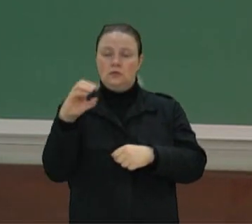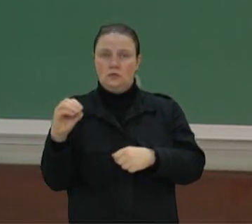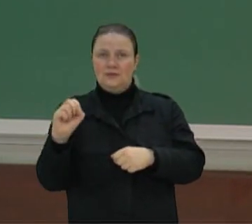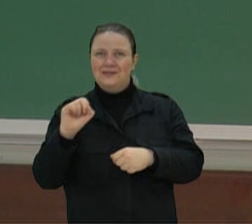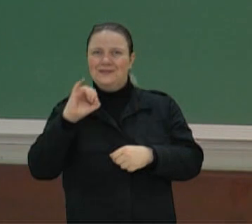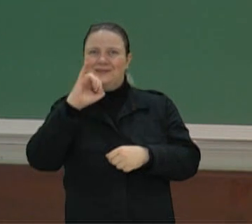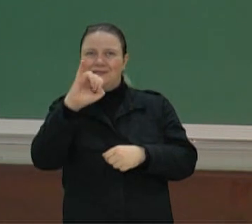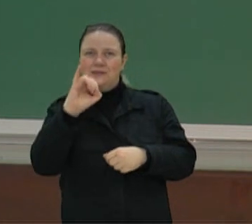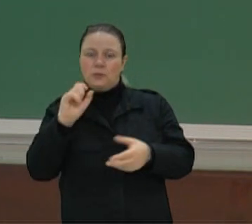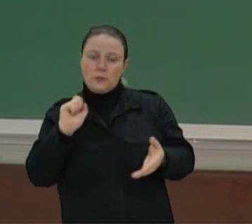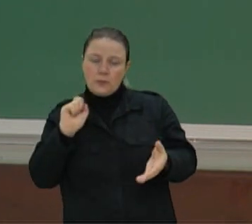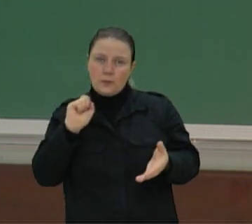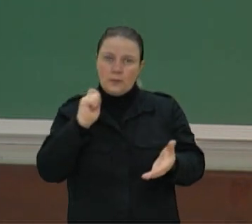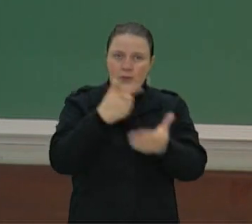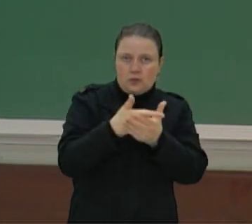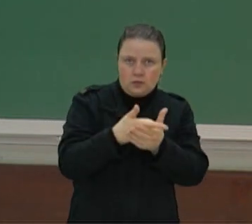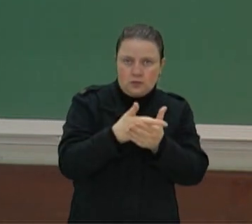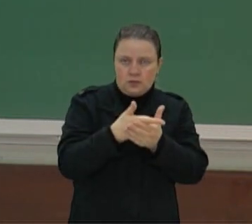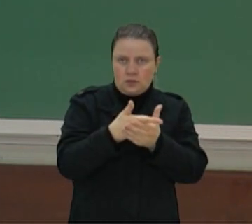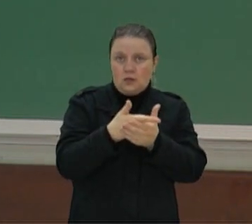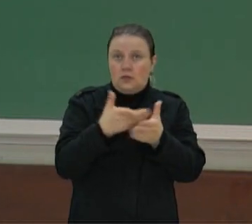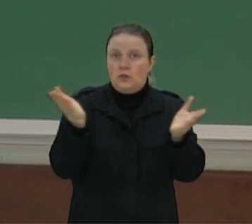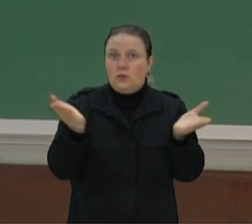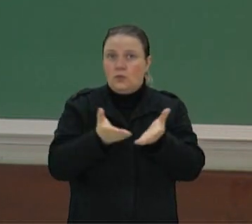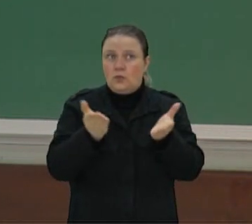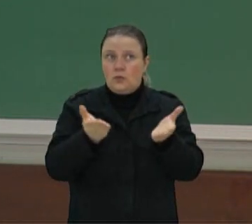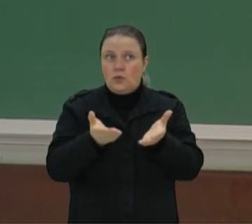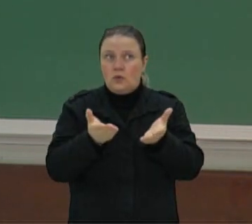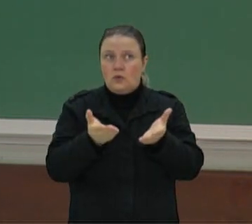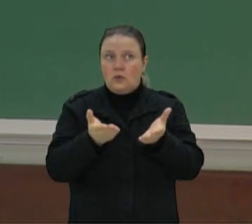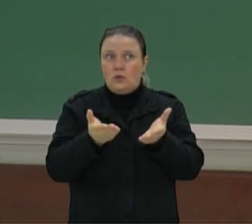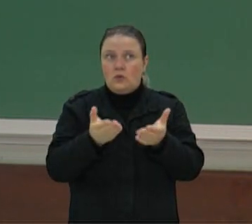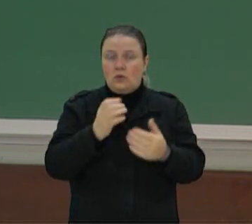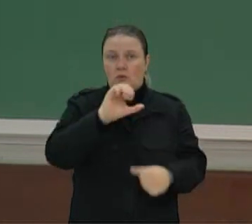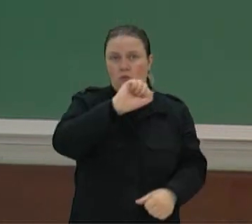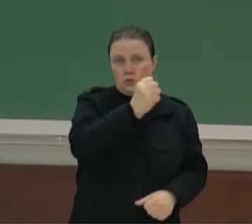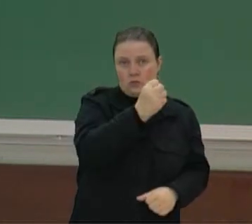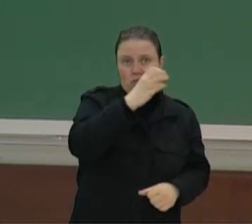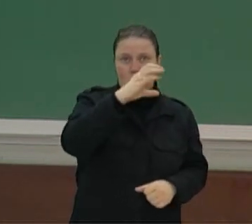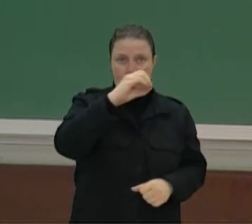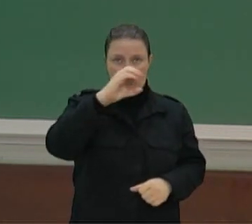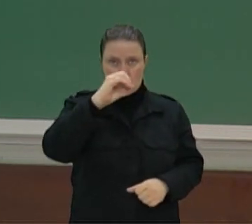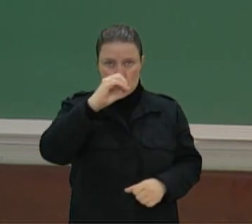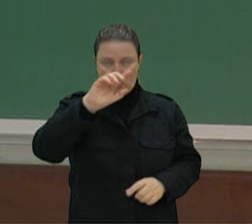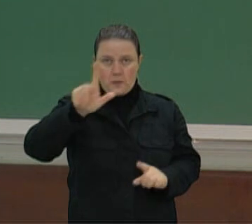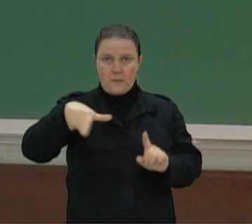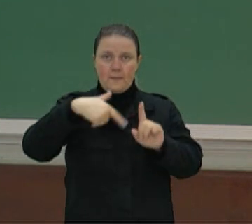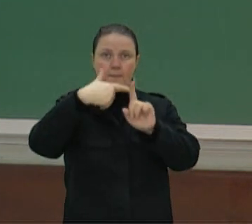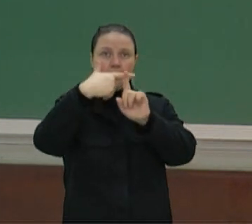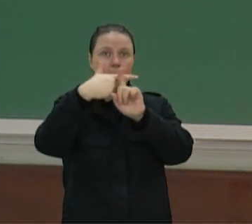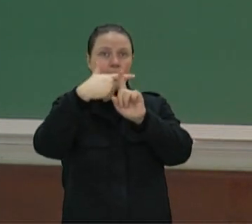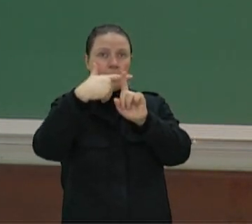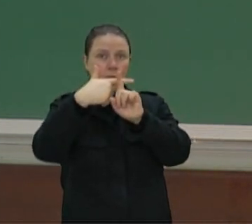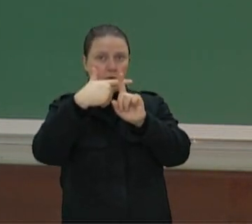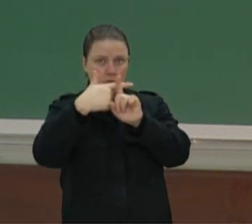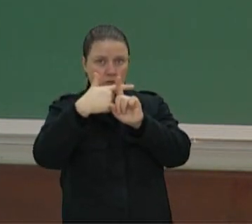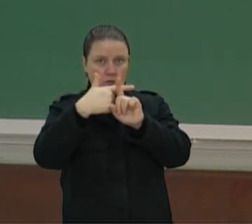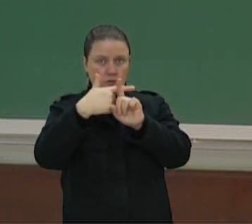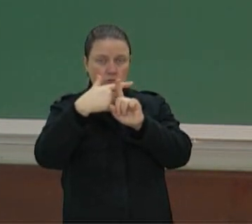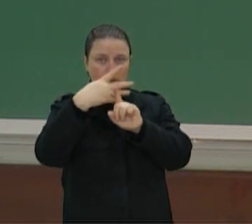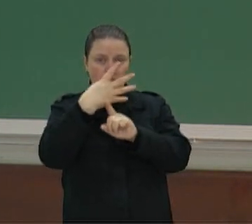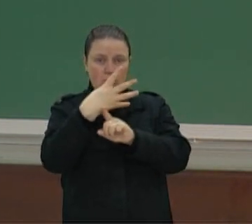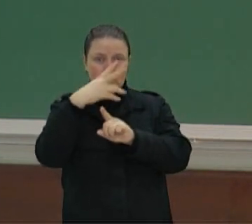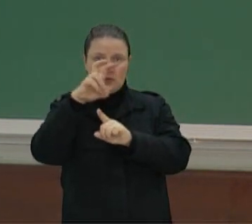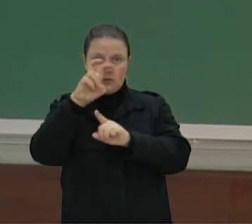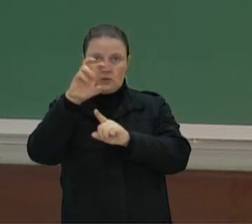você pagar nessa condição que você falou, você vai pagar quanto? 800, que é o valor que você vai dar de entrada, e 2